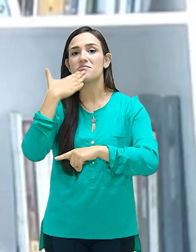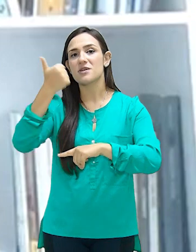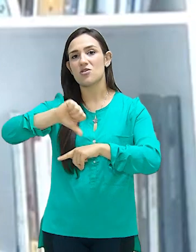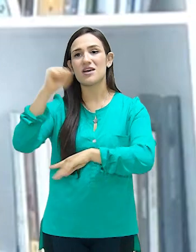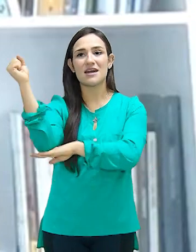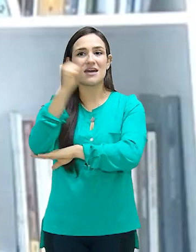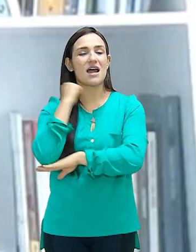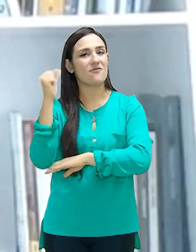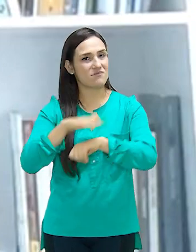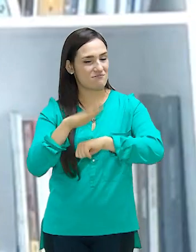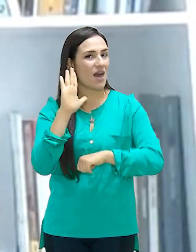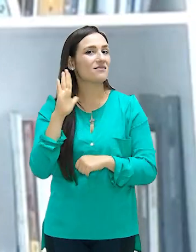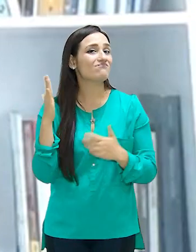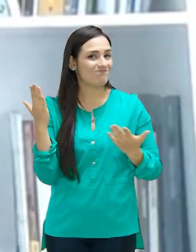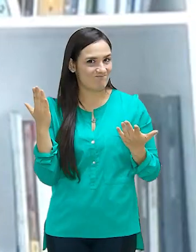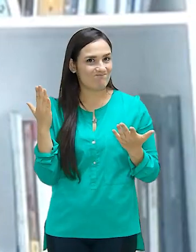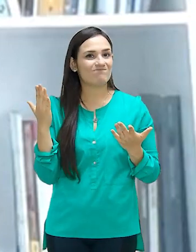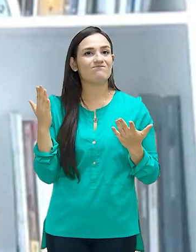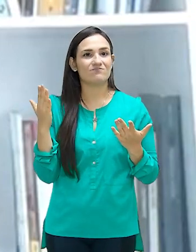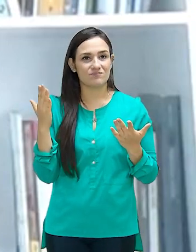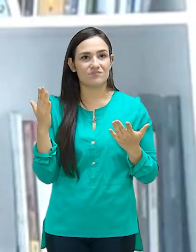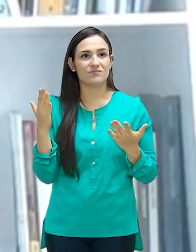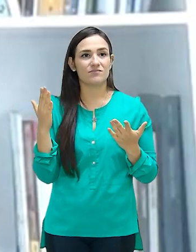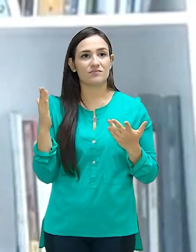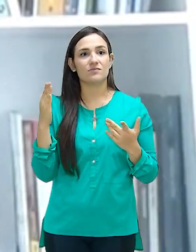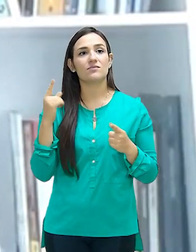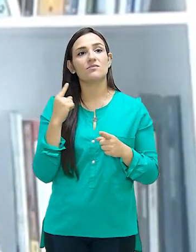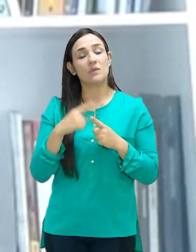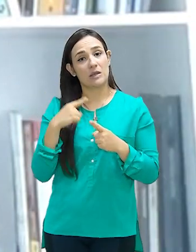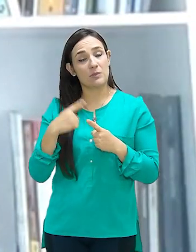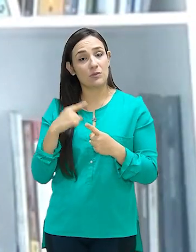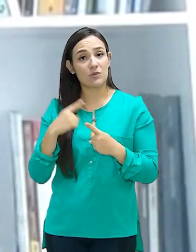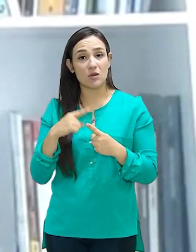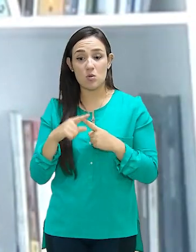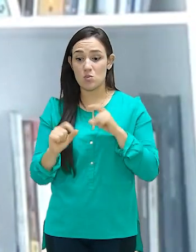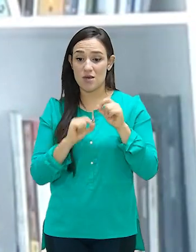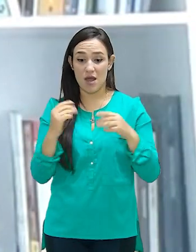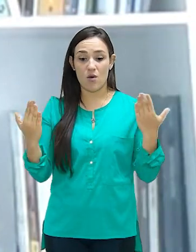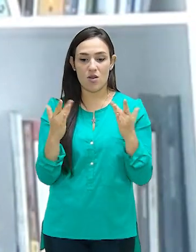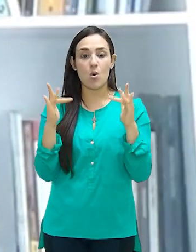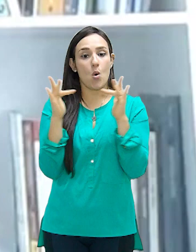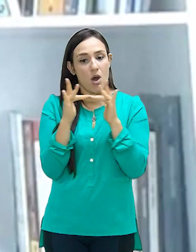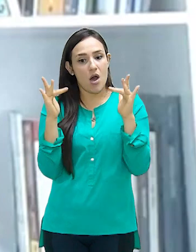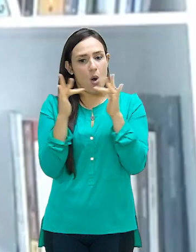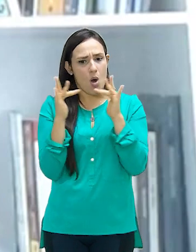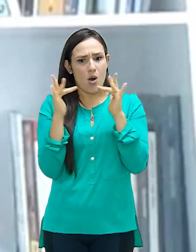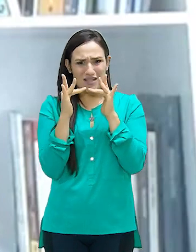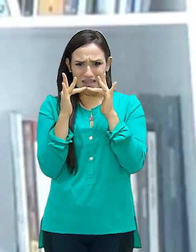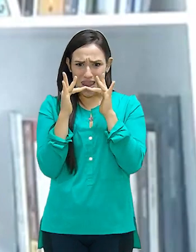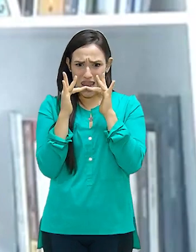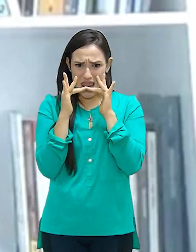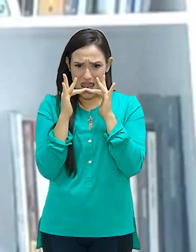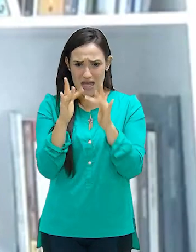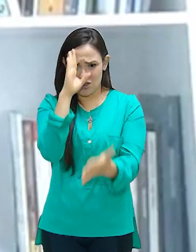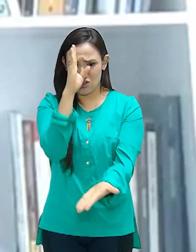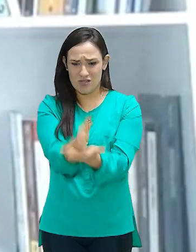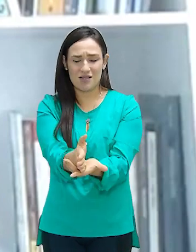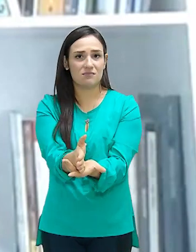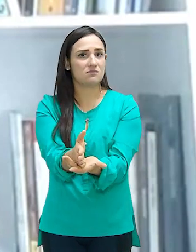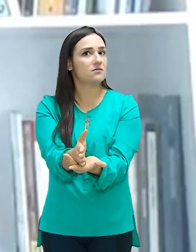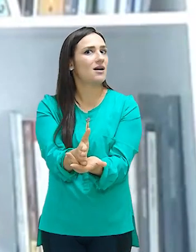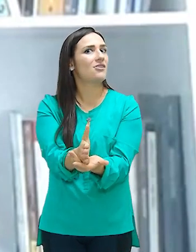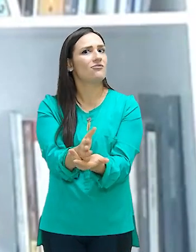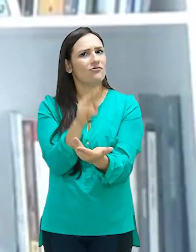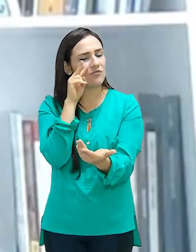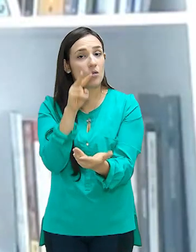pré-existentes, na medida em que as pessoas aumentam a carga de convívio, né? Em geral, as pessoas não têm, né? Não tinham um